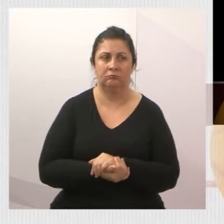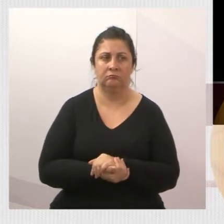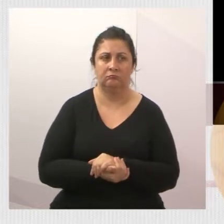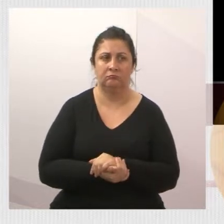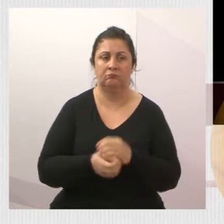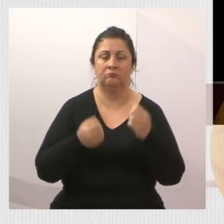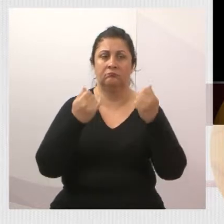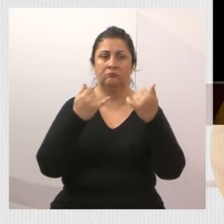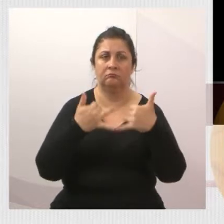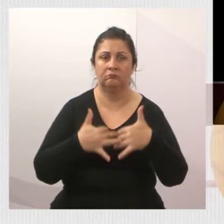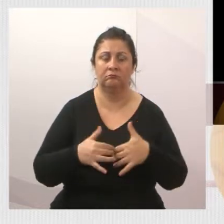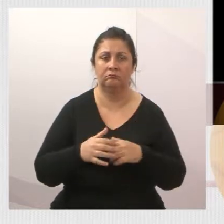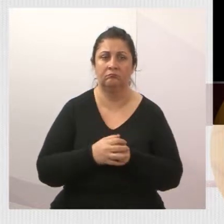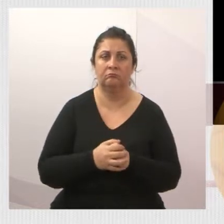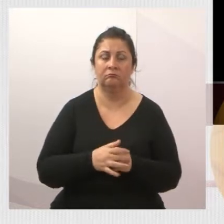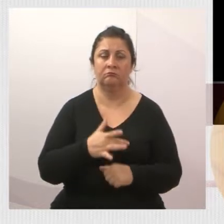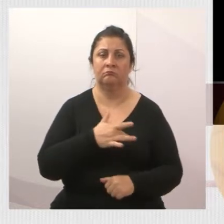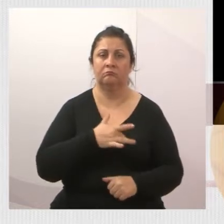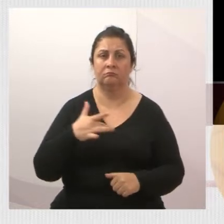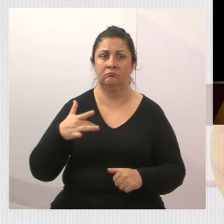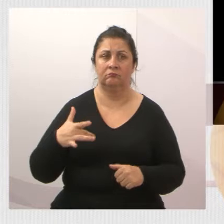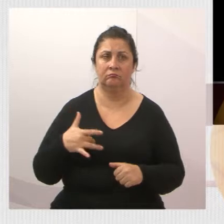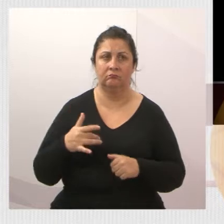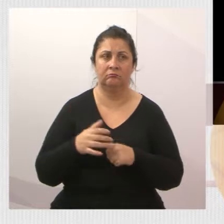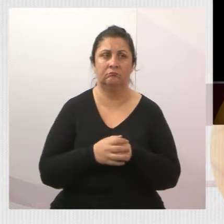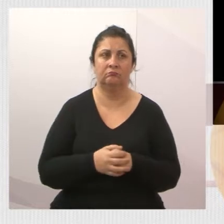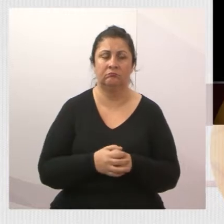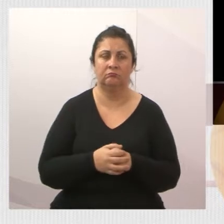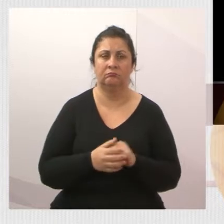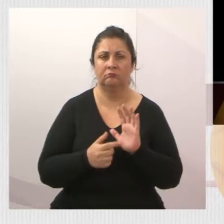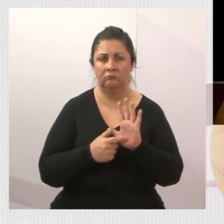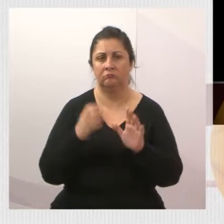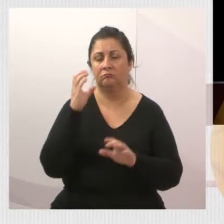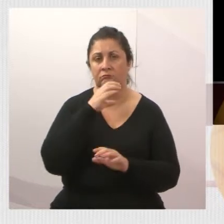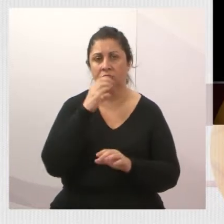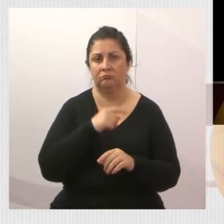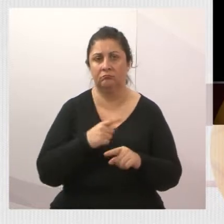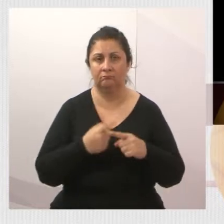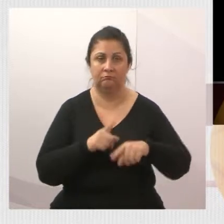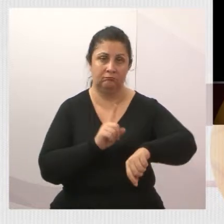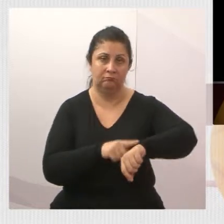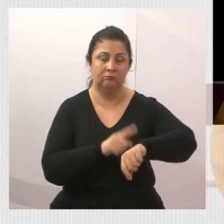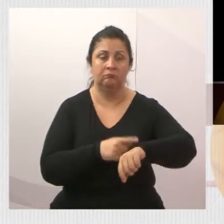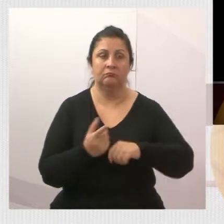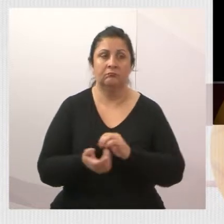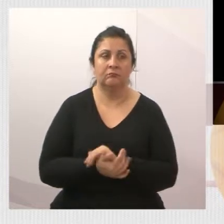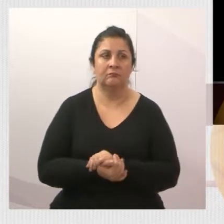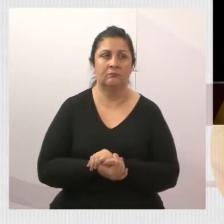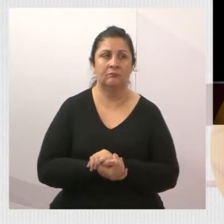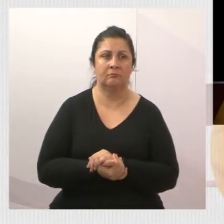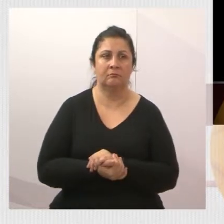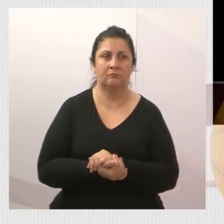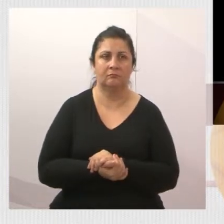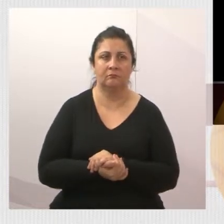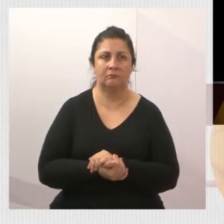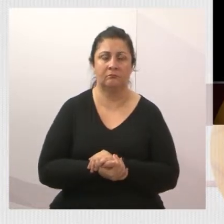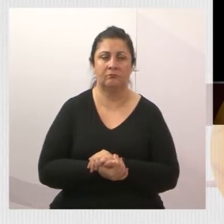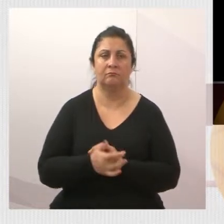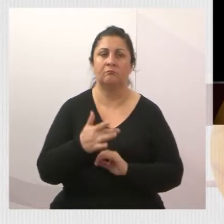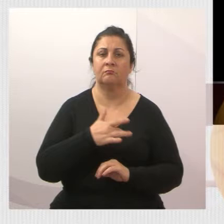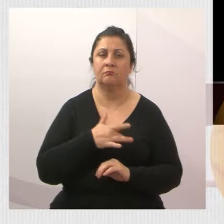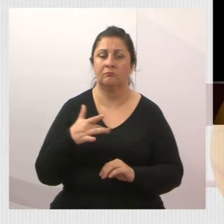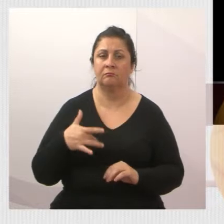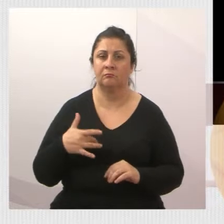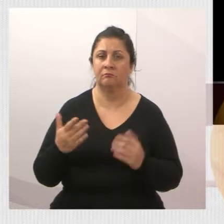vamos falar um pouquinho sobre a saúde, vou esboçar de uma forma bem rápida por conta do nosso tempo, mas a saúde